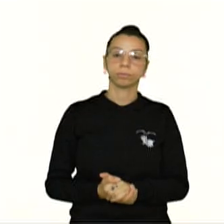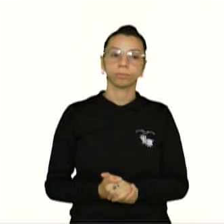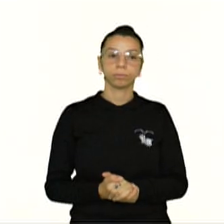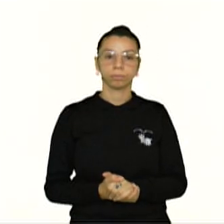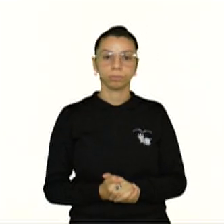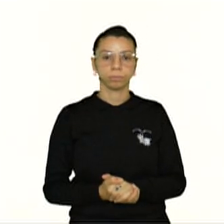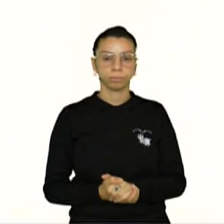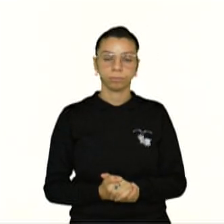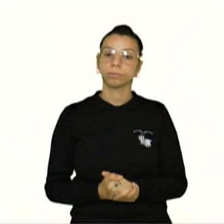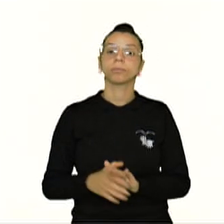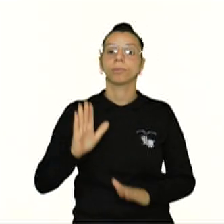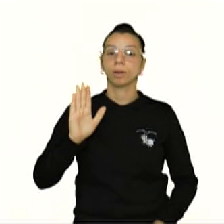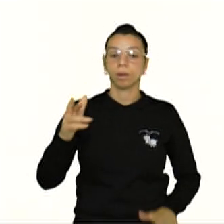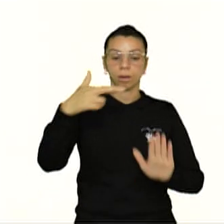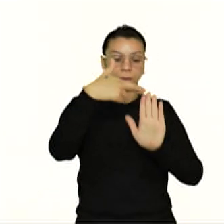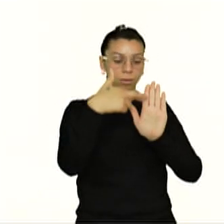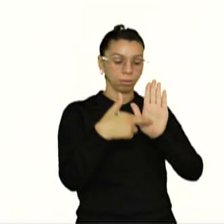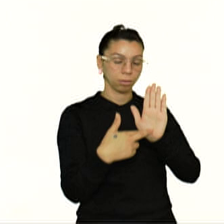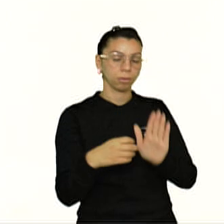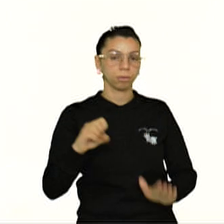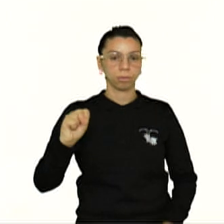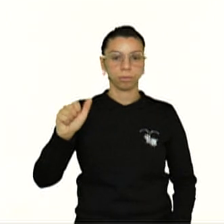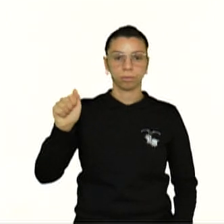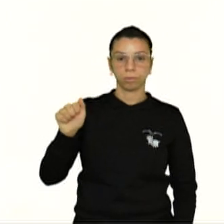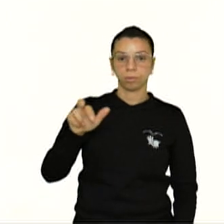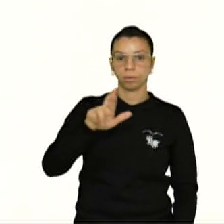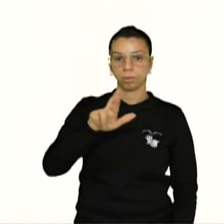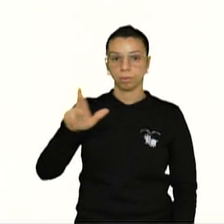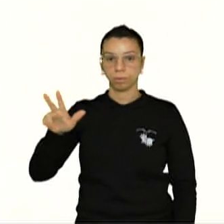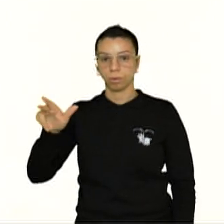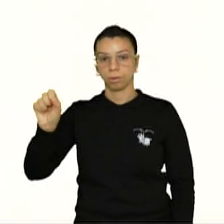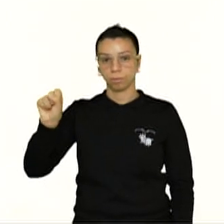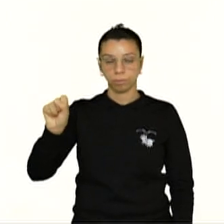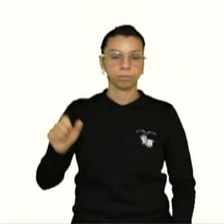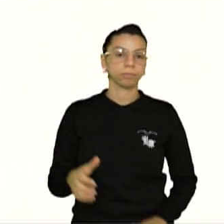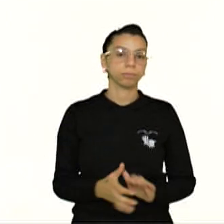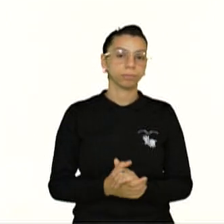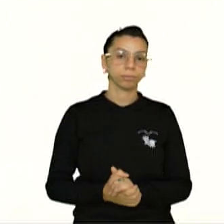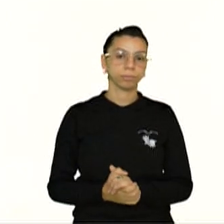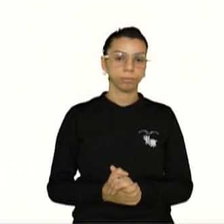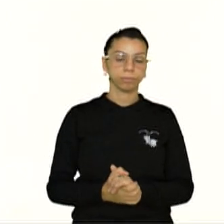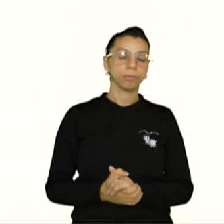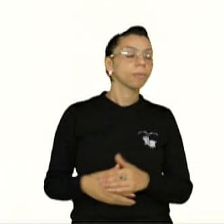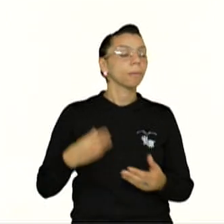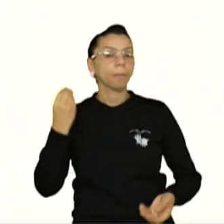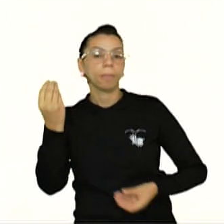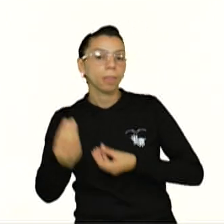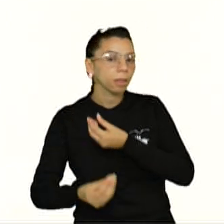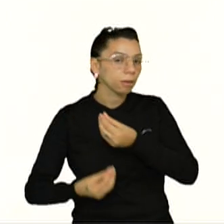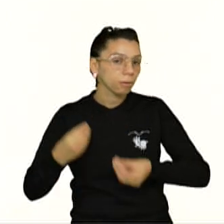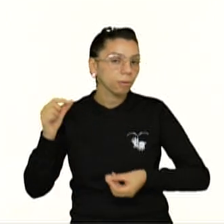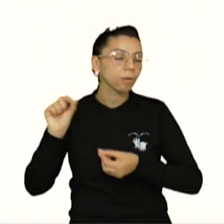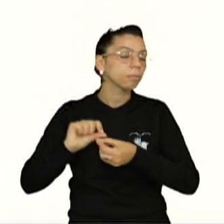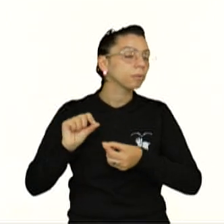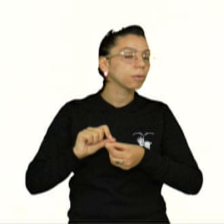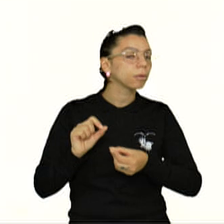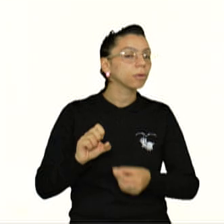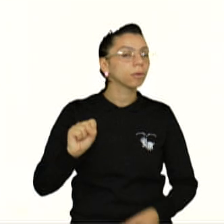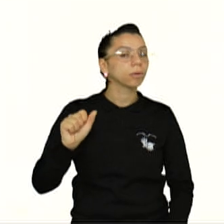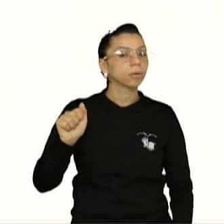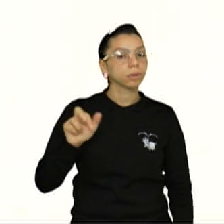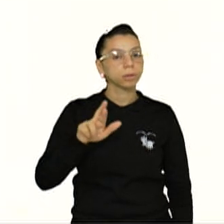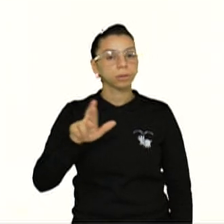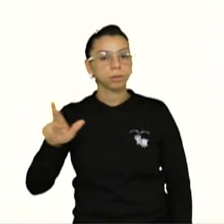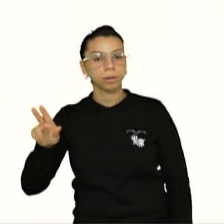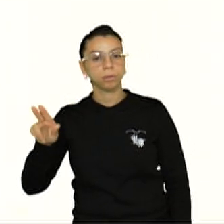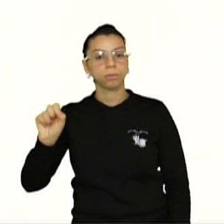ó, aplicando a regra de Sarros, tá? Aplicando a regra de Sarros. Como a gente definiu ali que é a regra de Sarros?